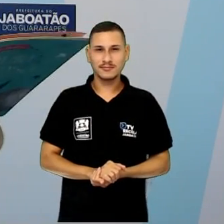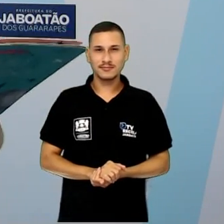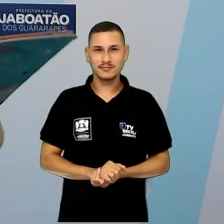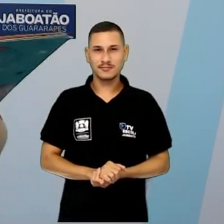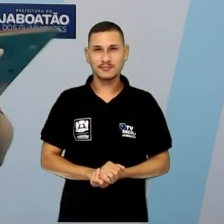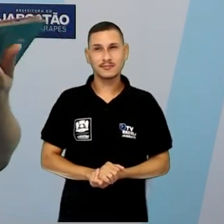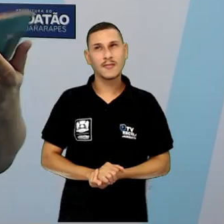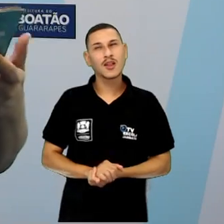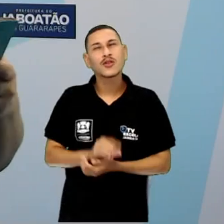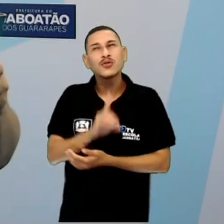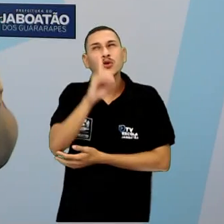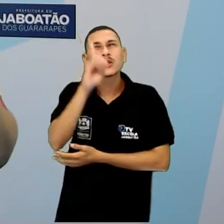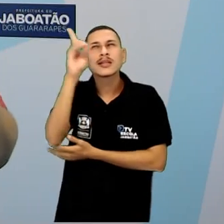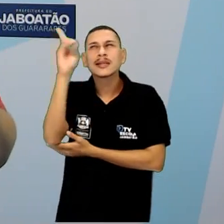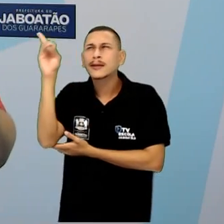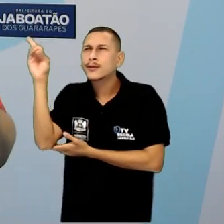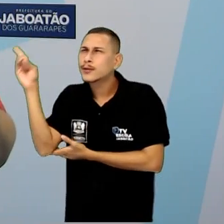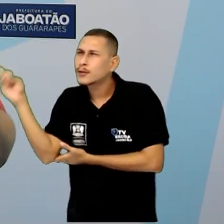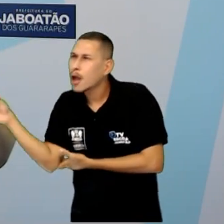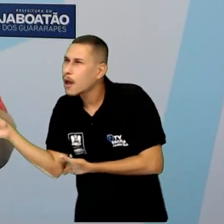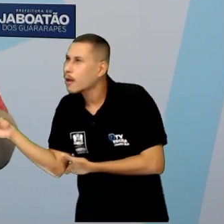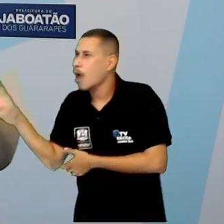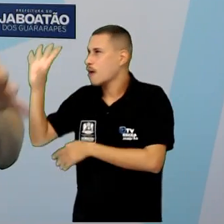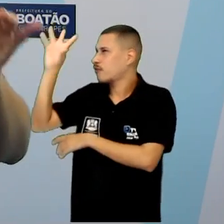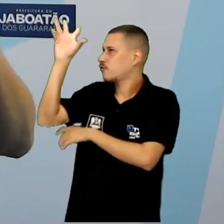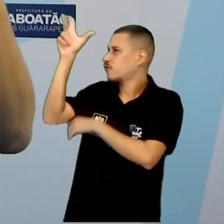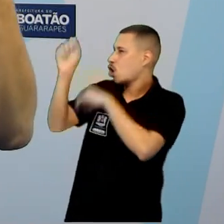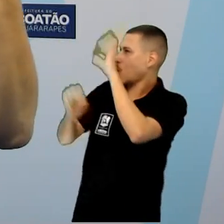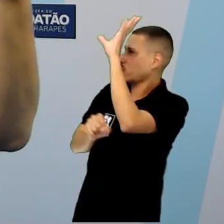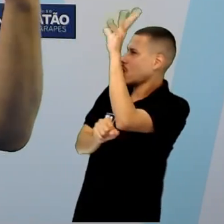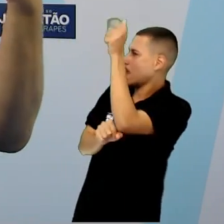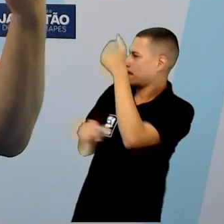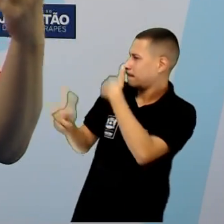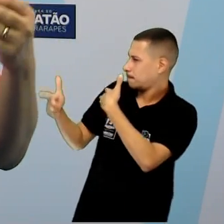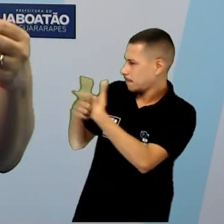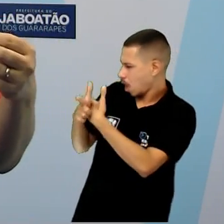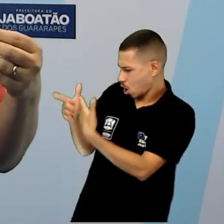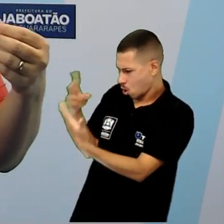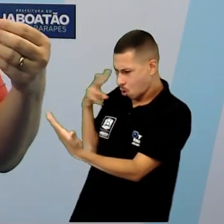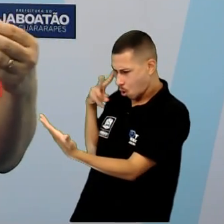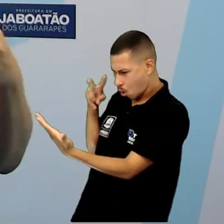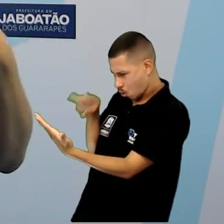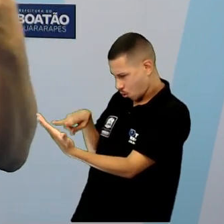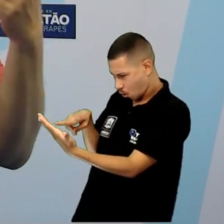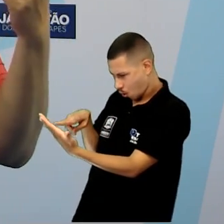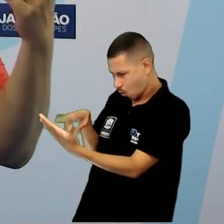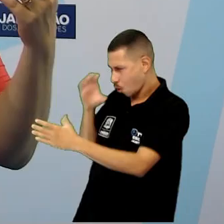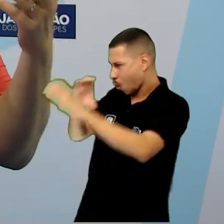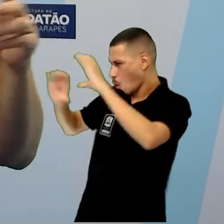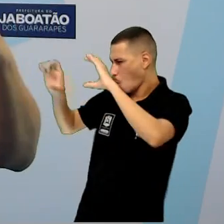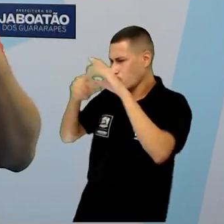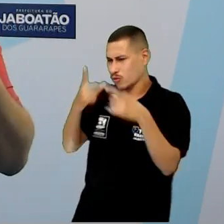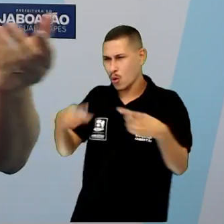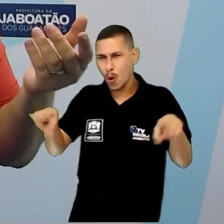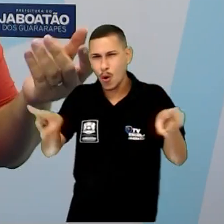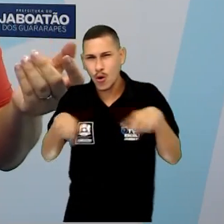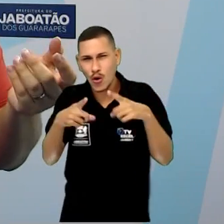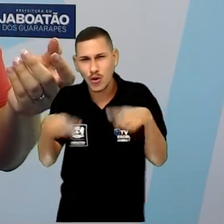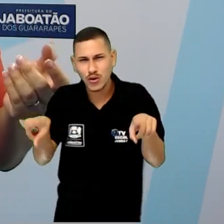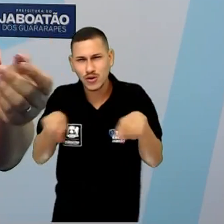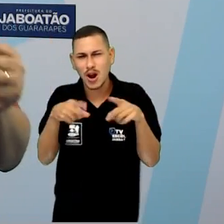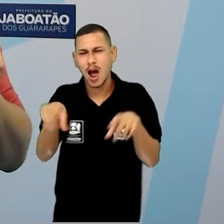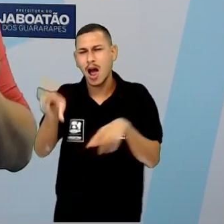Um dia chegou até a sua floresta um panfleto que dizia: O coral dos magníficos e afinadíssimos